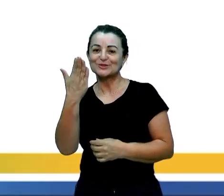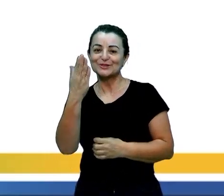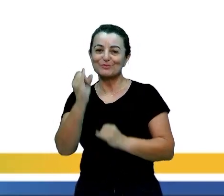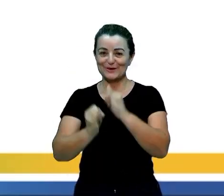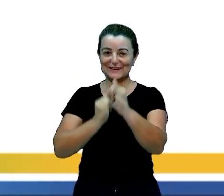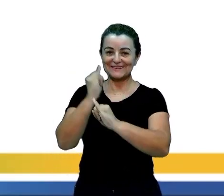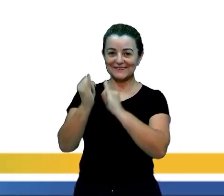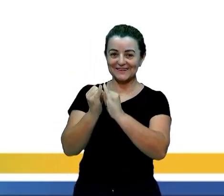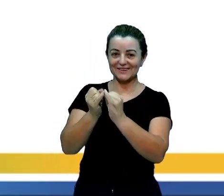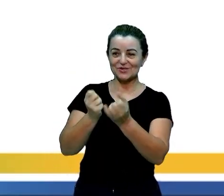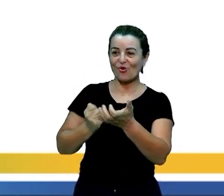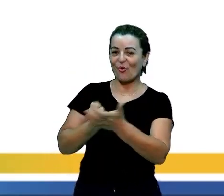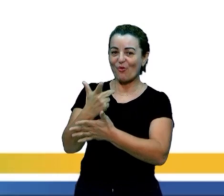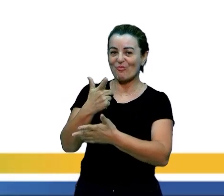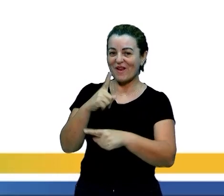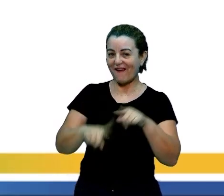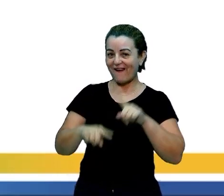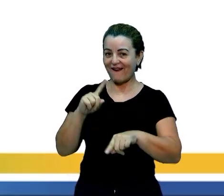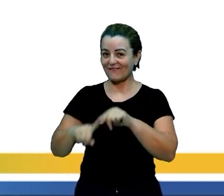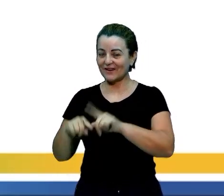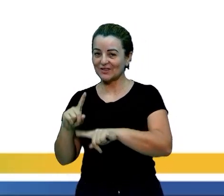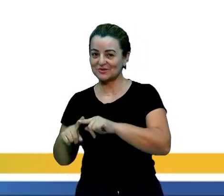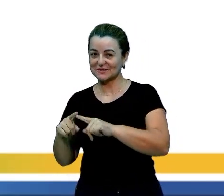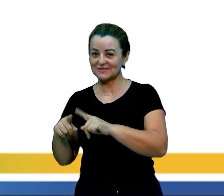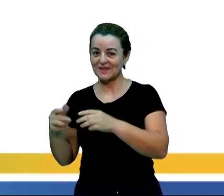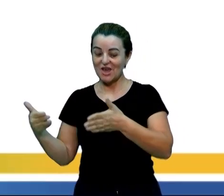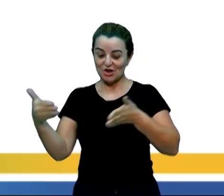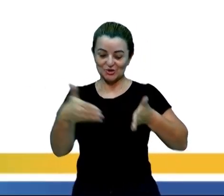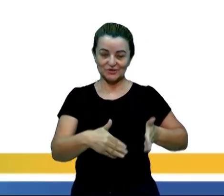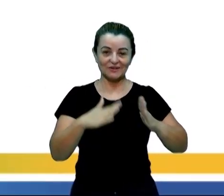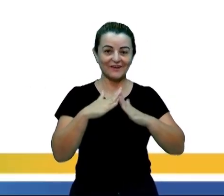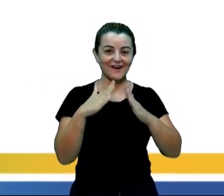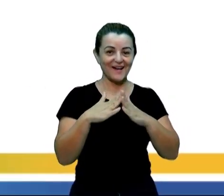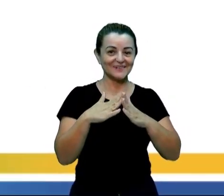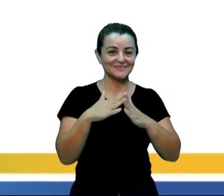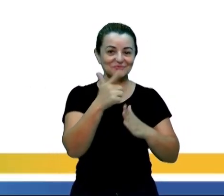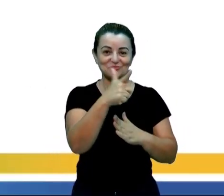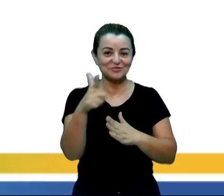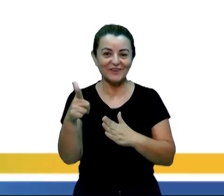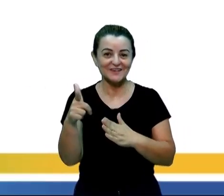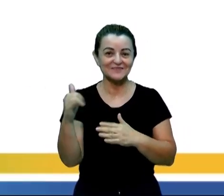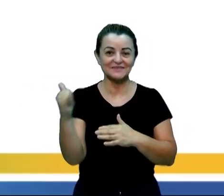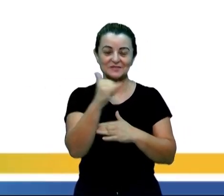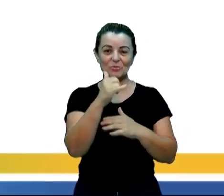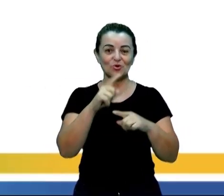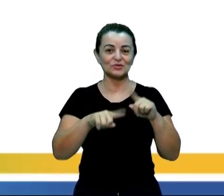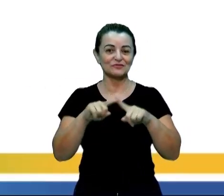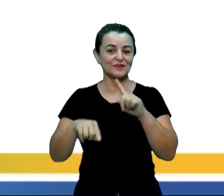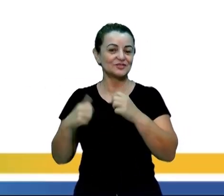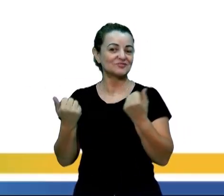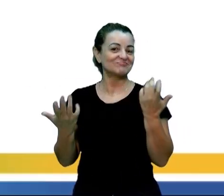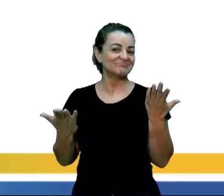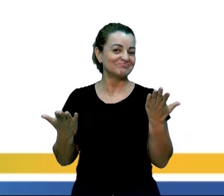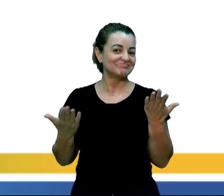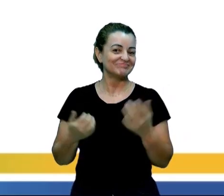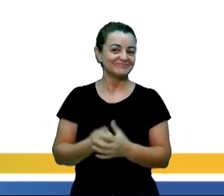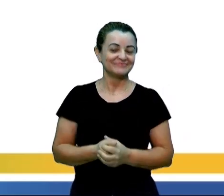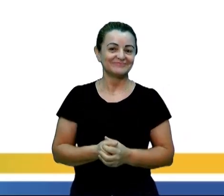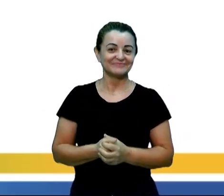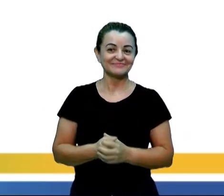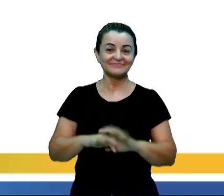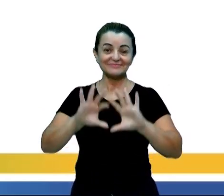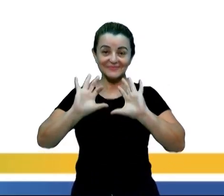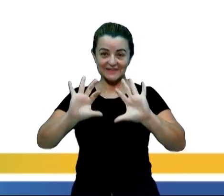internet, comprar mercadorias que chegam na nossa casa, se não fosse pelos meios de transporte, não é verdade? Exatamente.